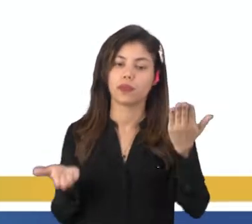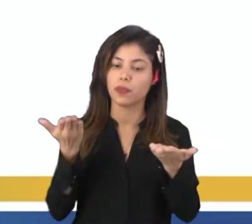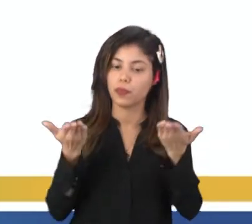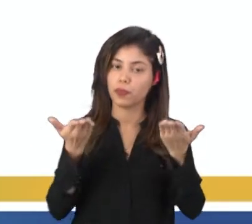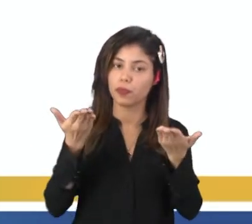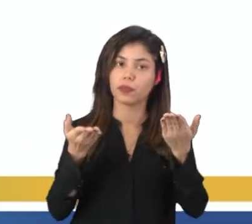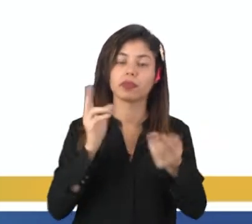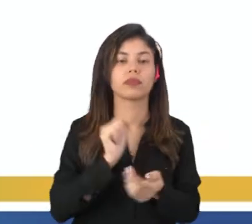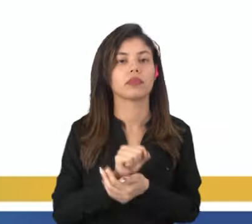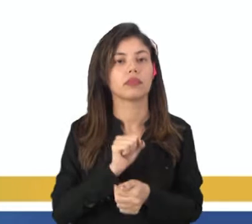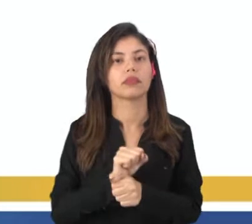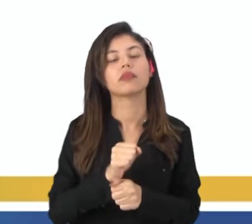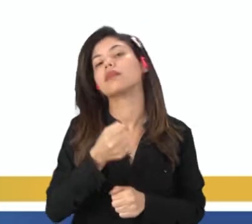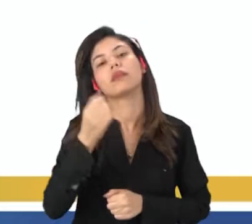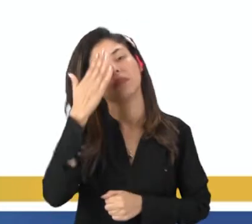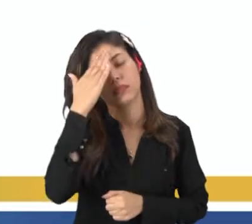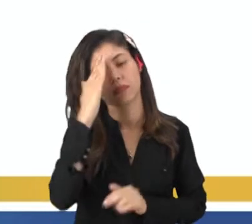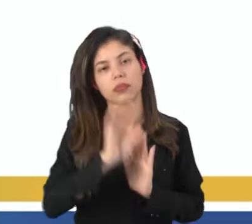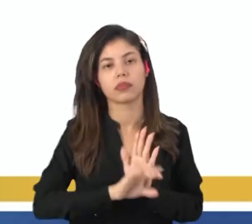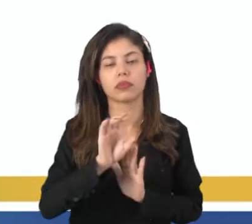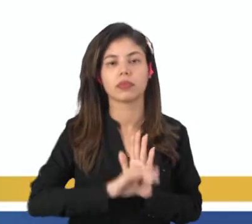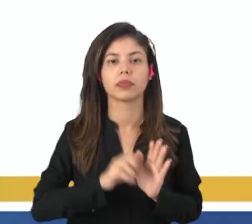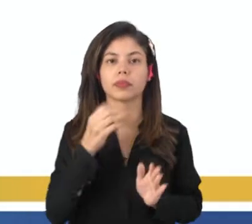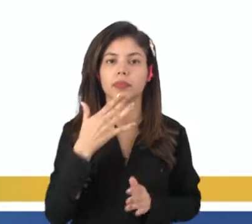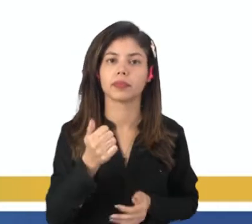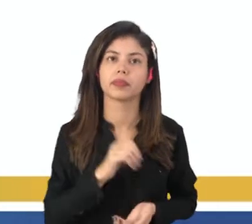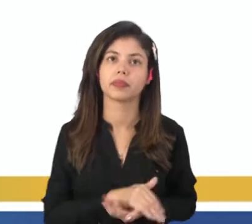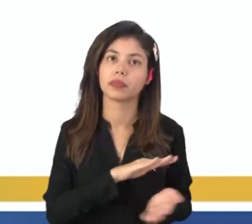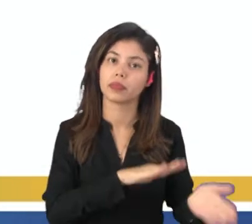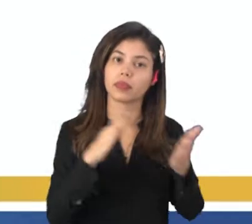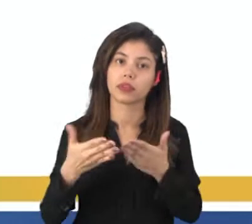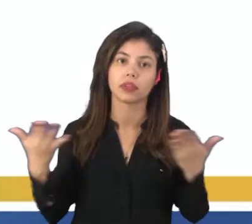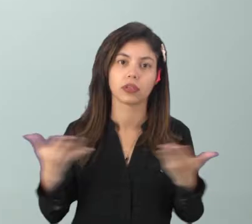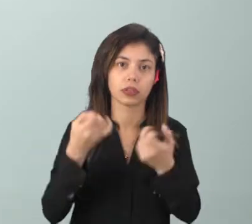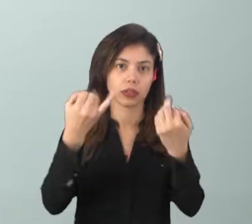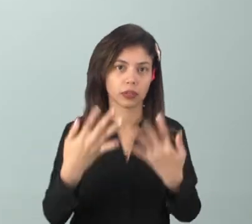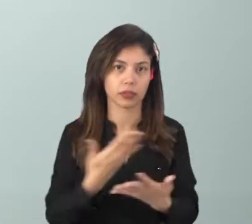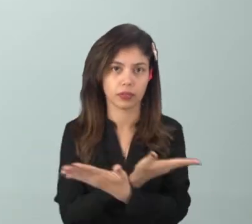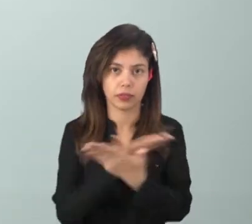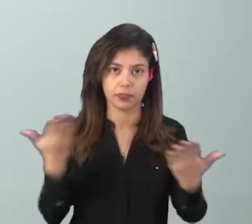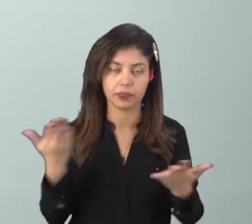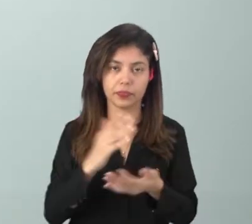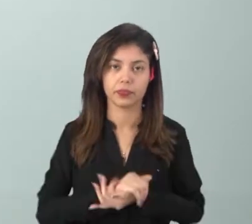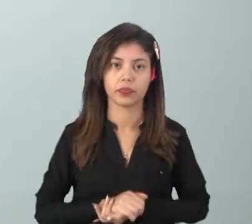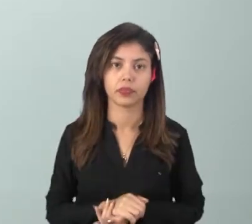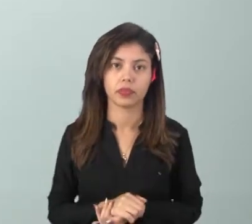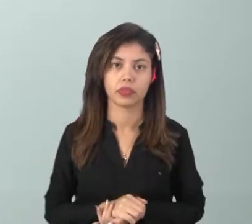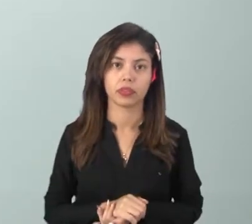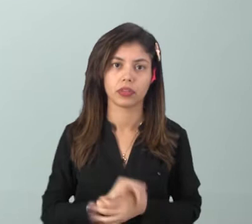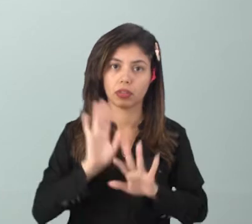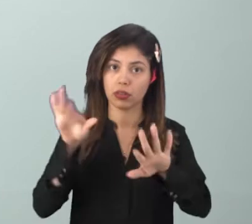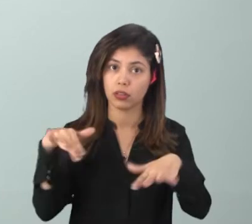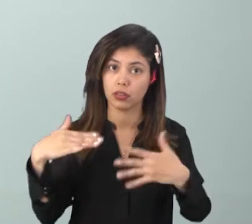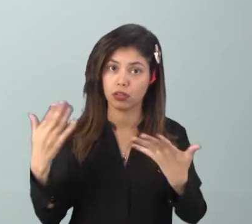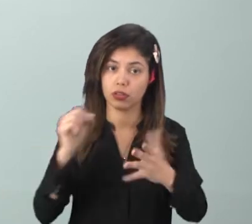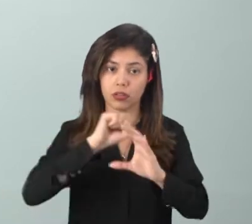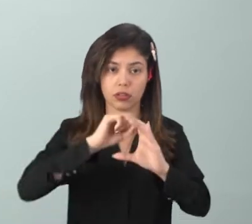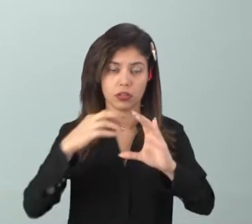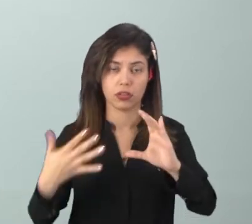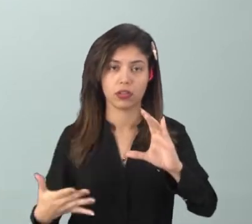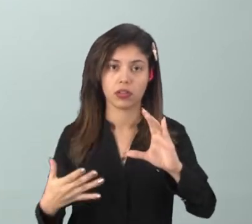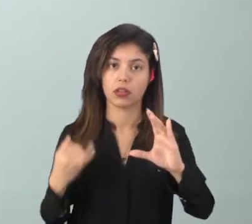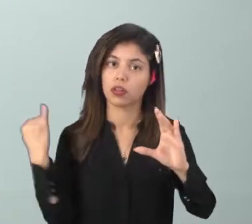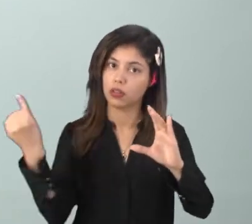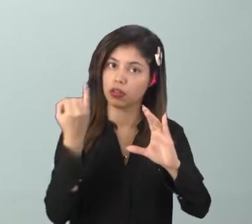bom? Espero que vocês tenham entendido o conceito, tá? A partir de agora, eu vou comentar com vocês quais são as principais características